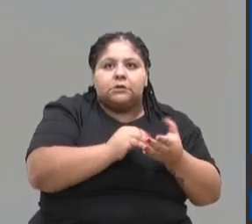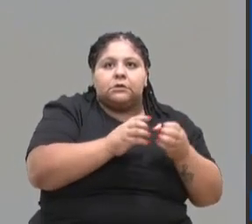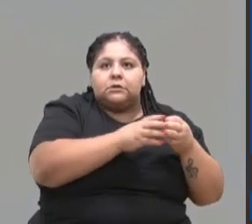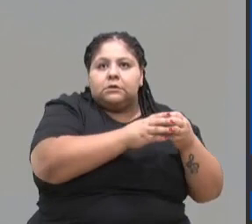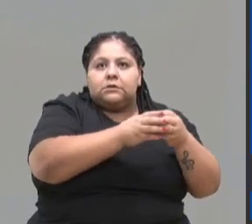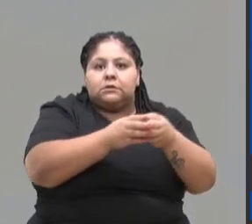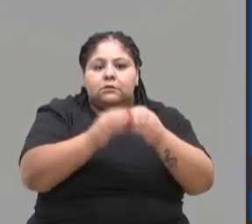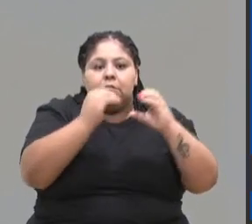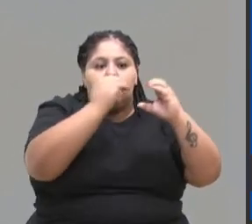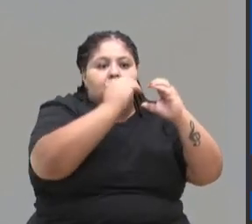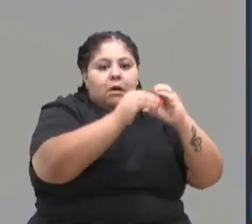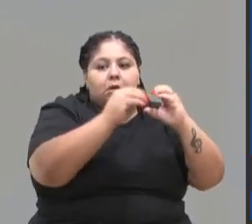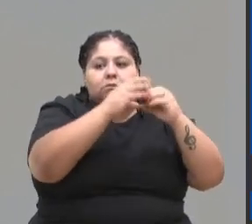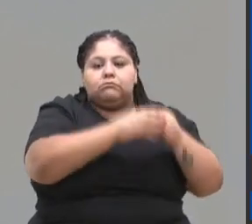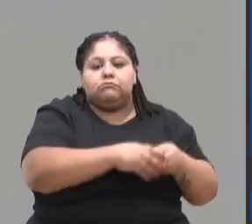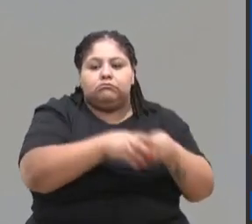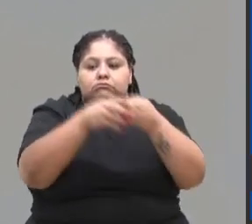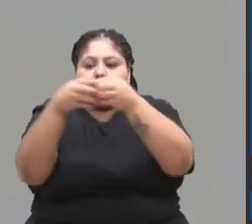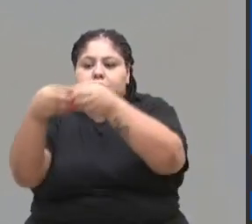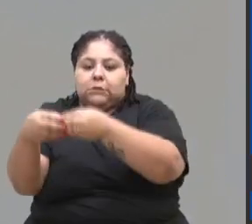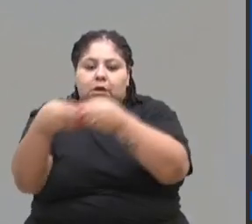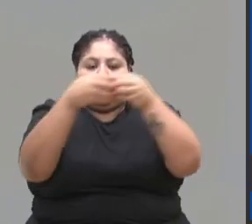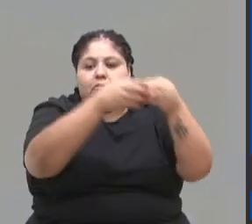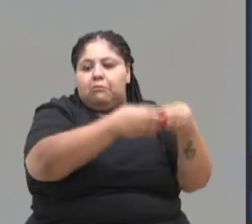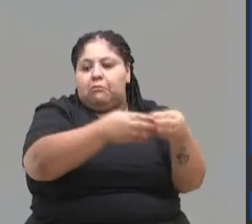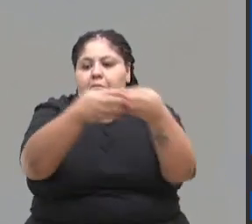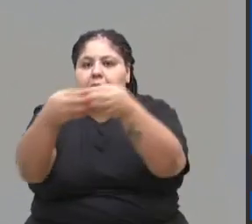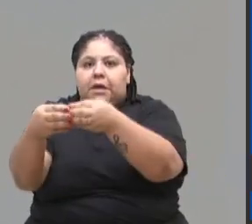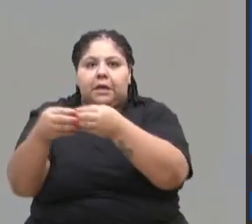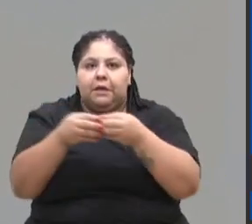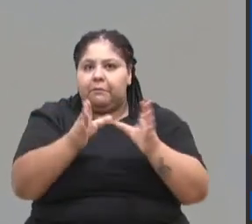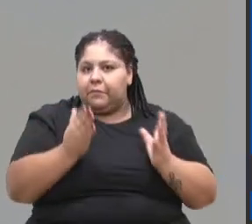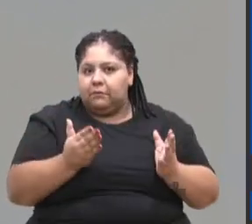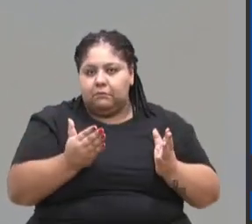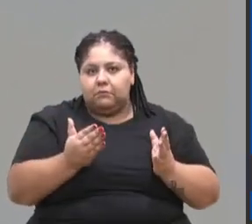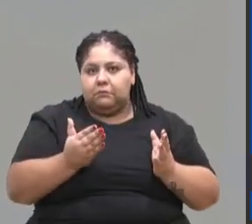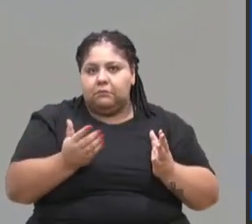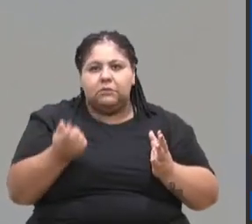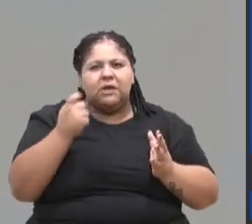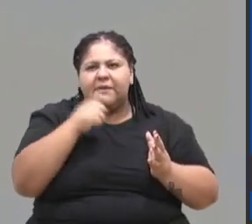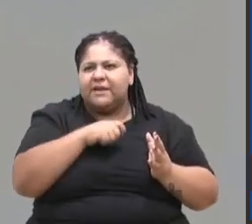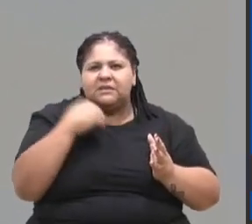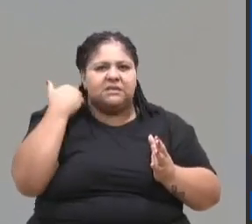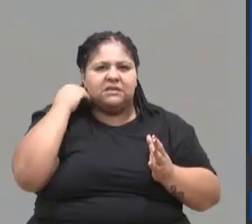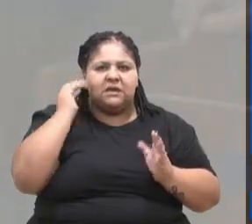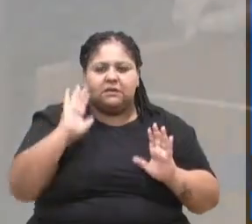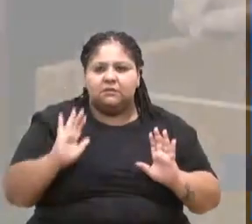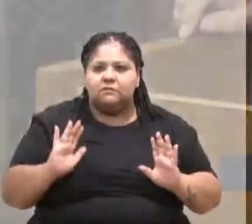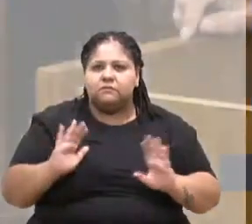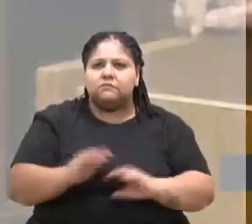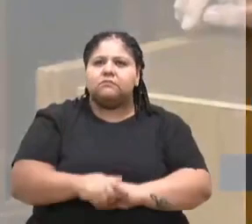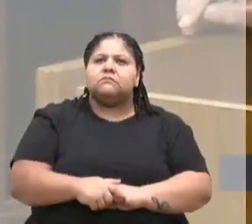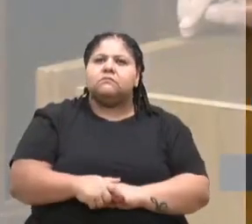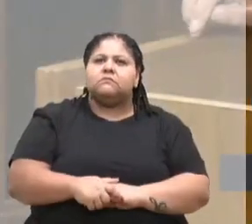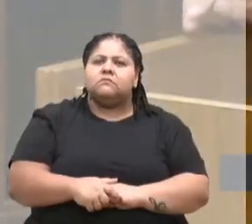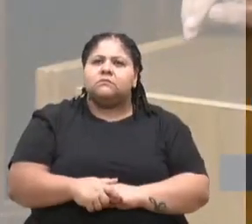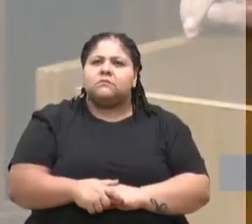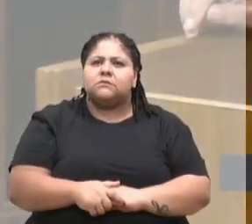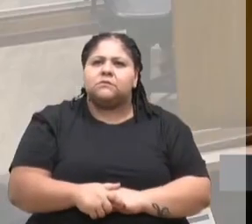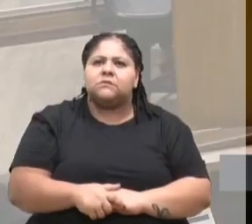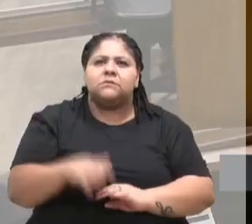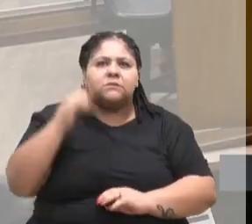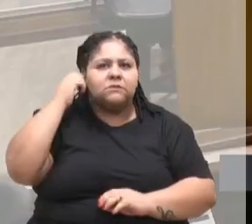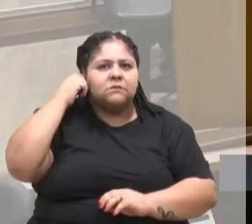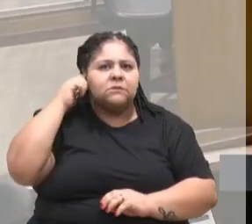zeladoria resolveria em grande parte o problema da nossa cidade. Quem pediu a parte? Uma parte, vereador, aqui. Pois não. Aqui, ó.